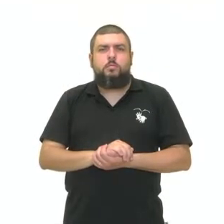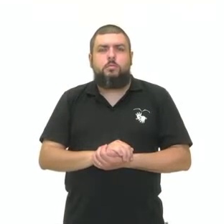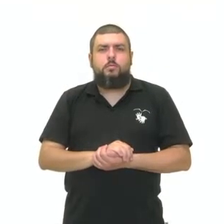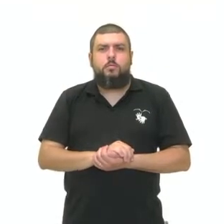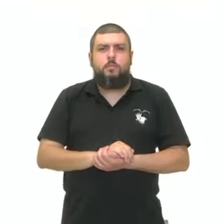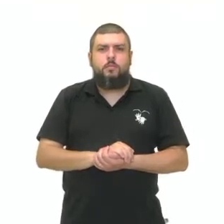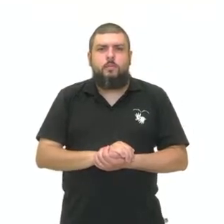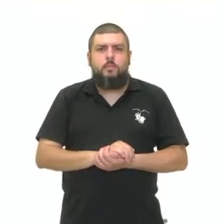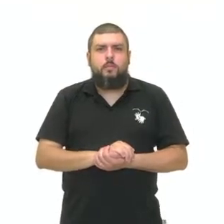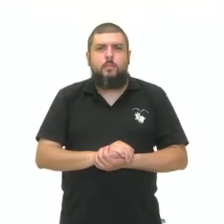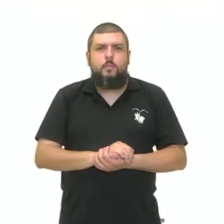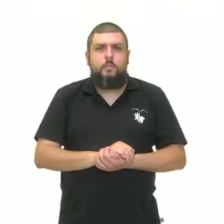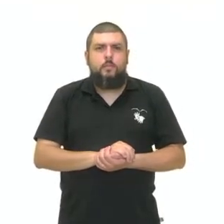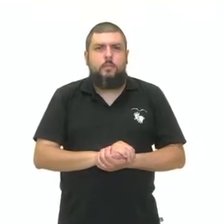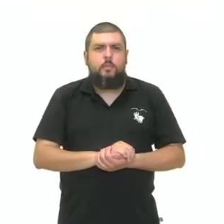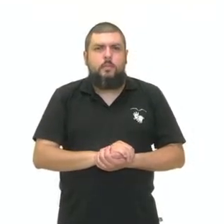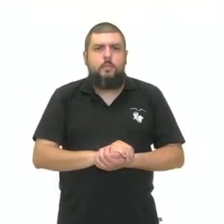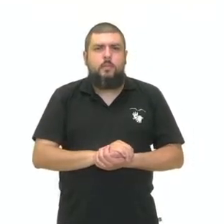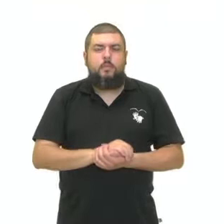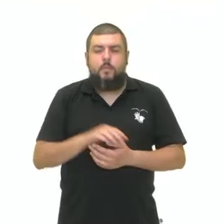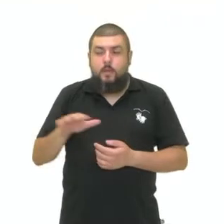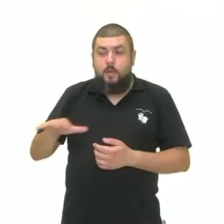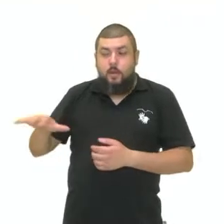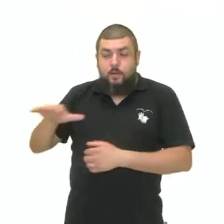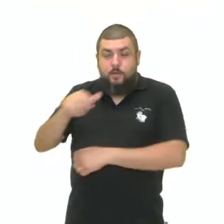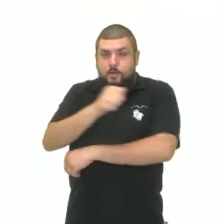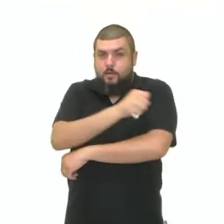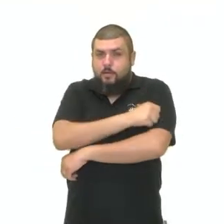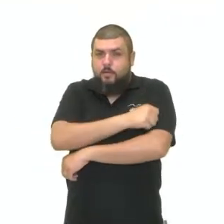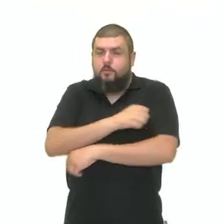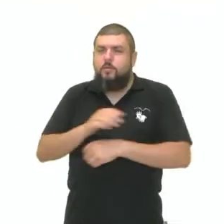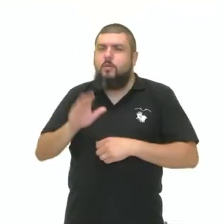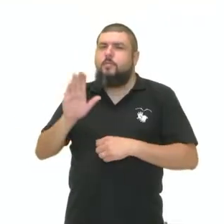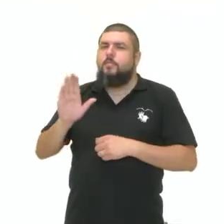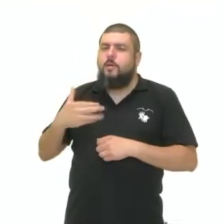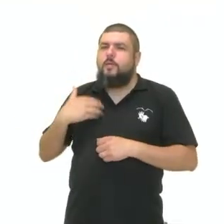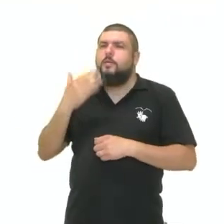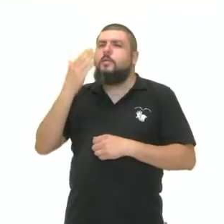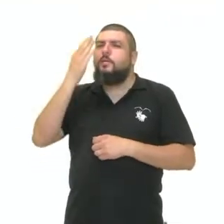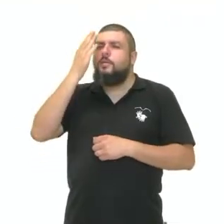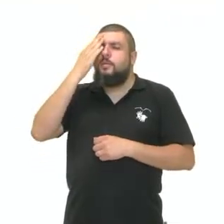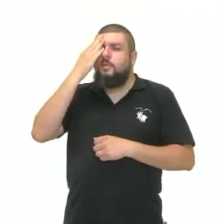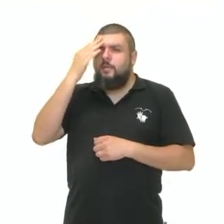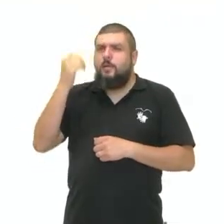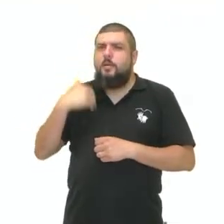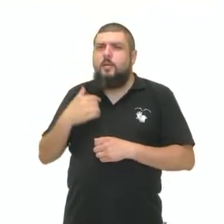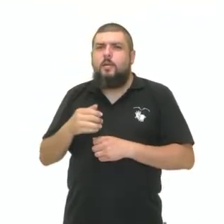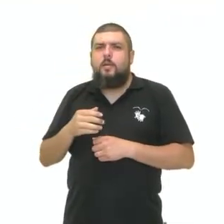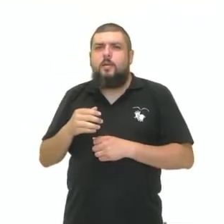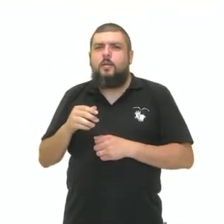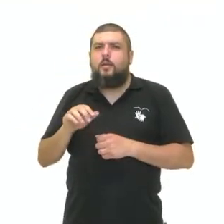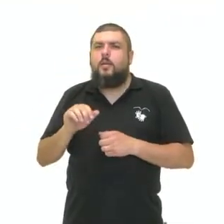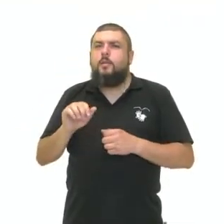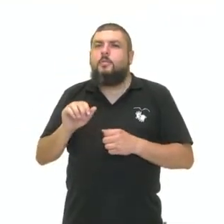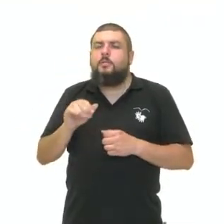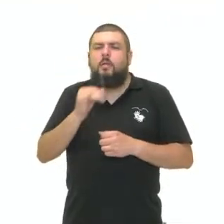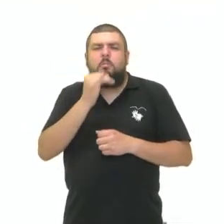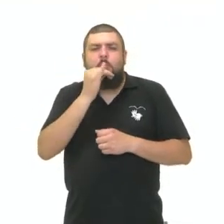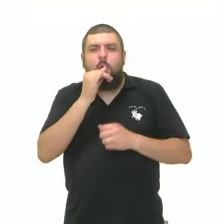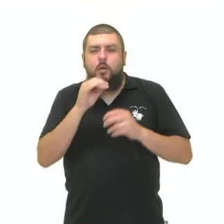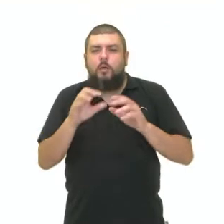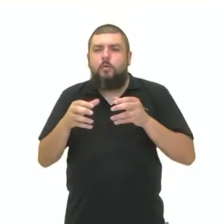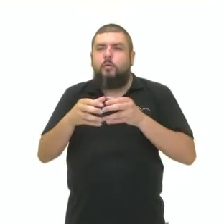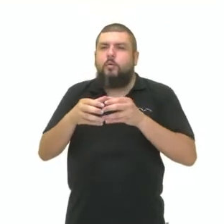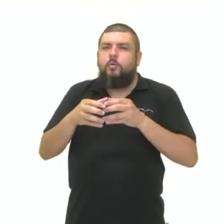Eles já estão mais treinados a ver o que é falso ou não do que recebem do grupo da família, e pensam duas